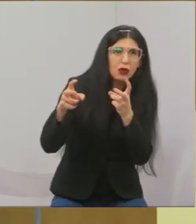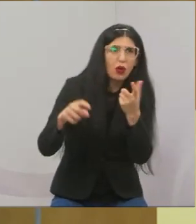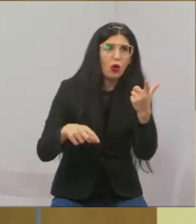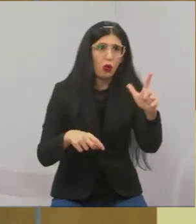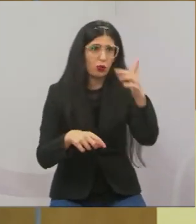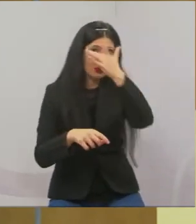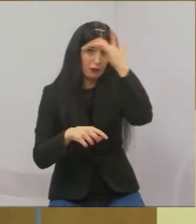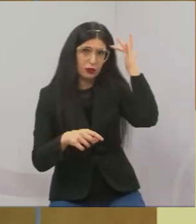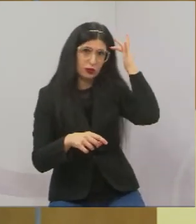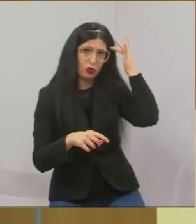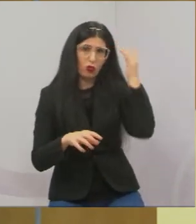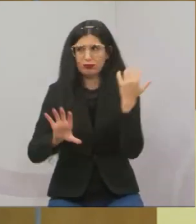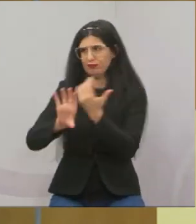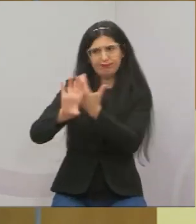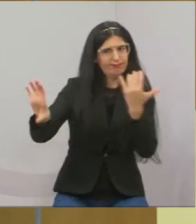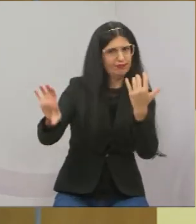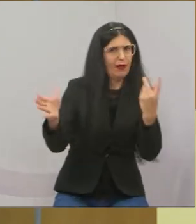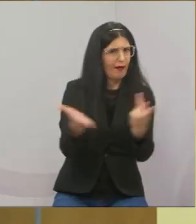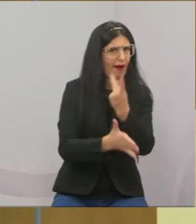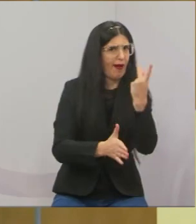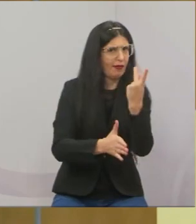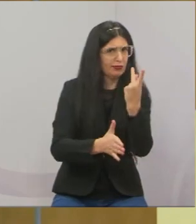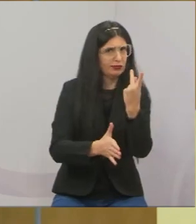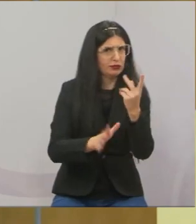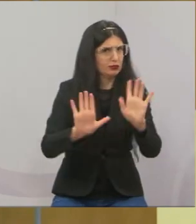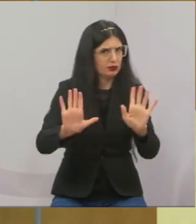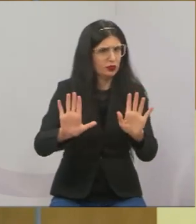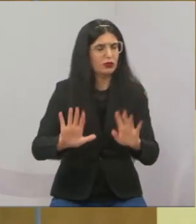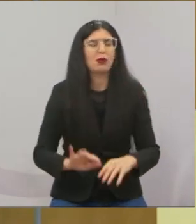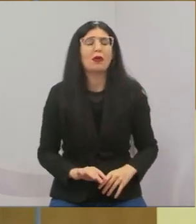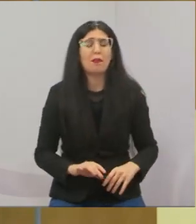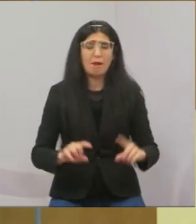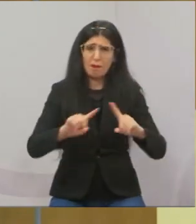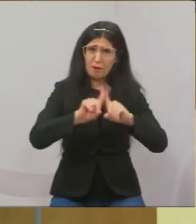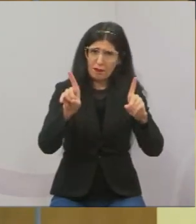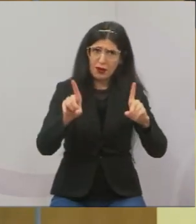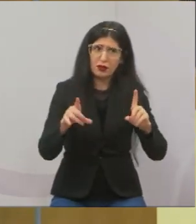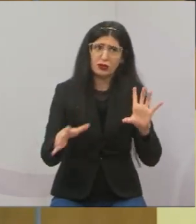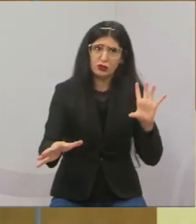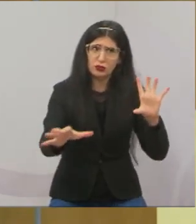separam, não os que nos unem. Muito obrigado, eu agradeço a todos.